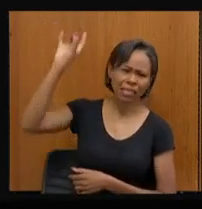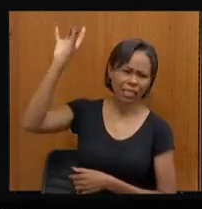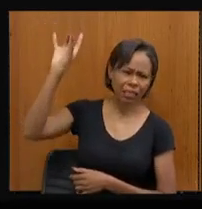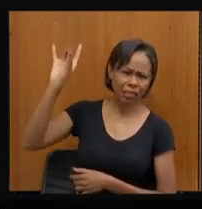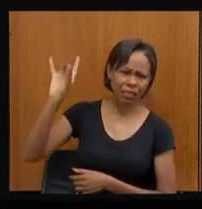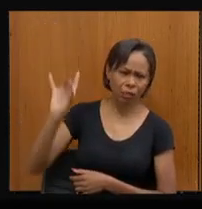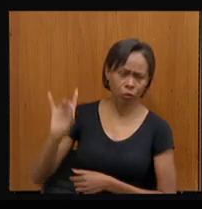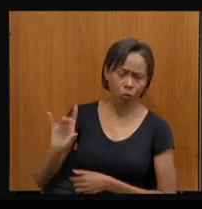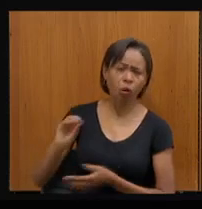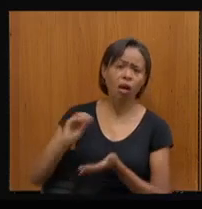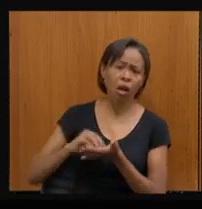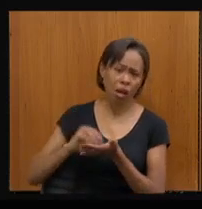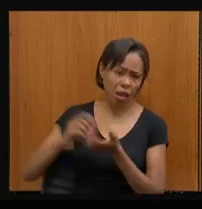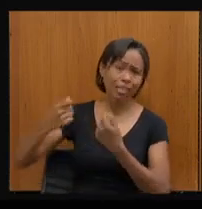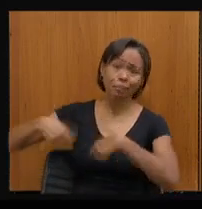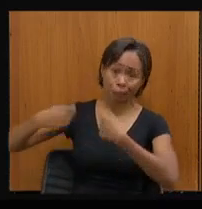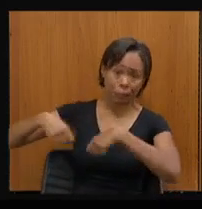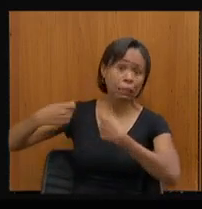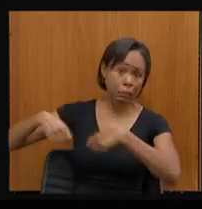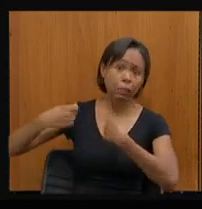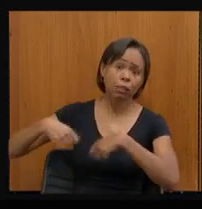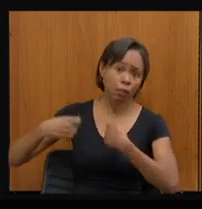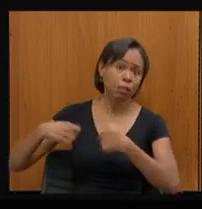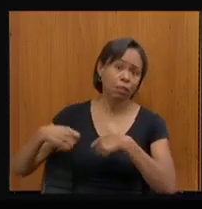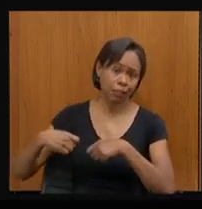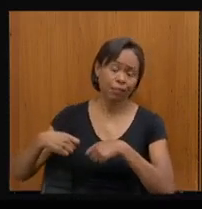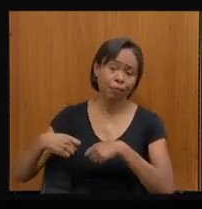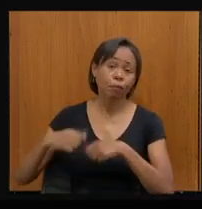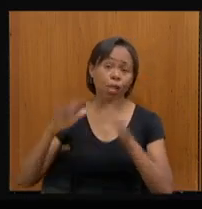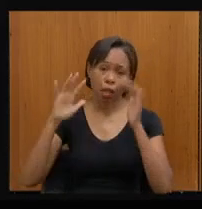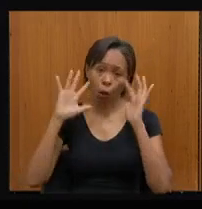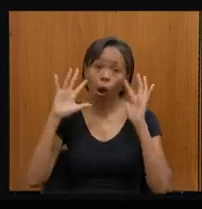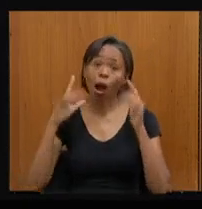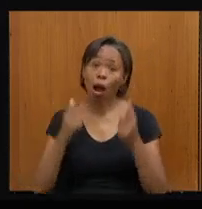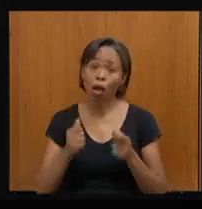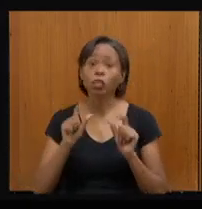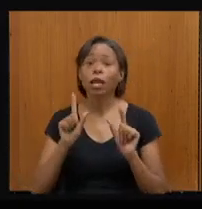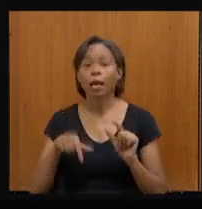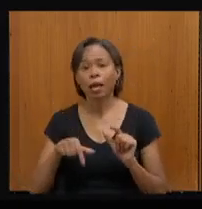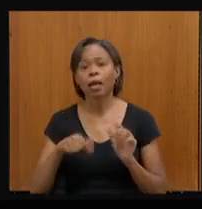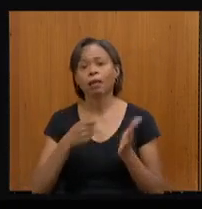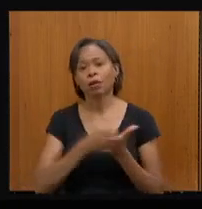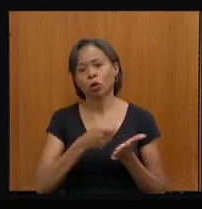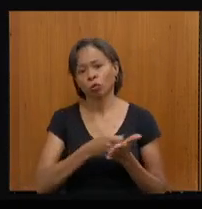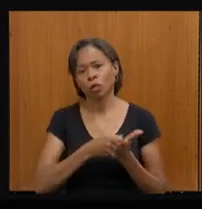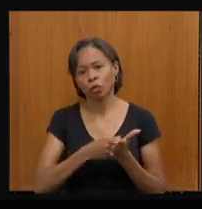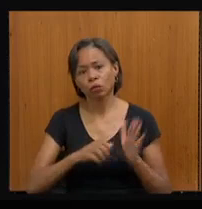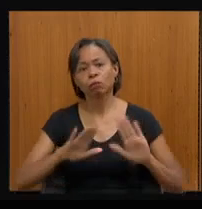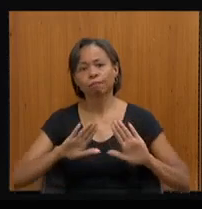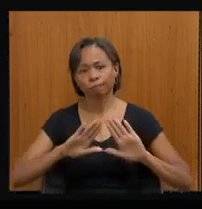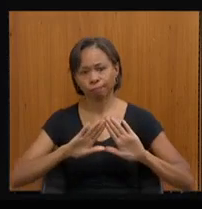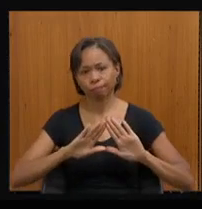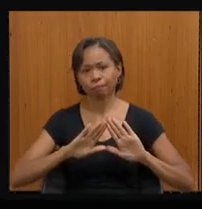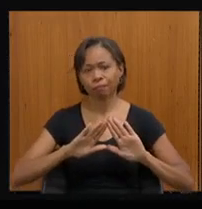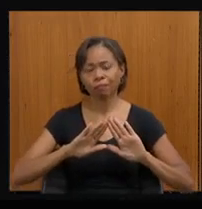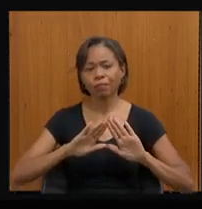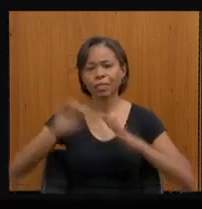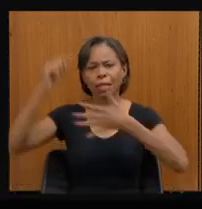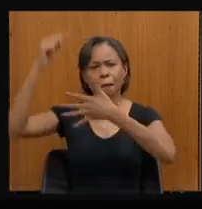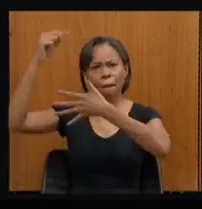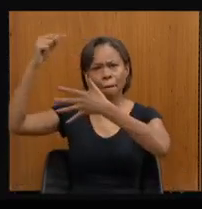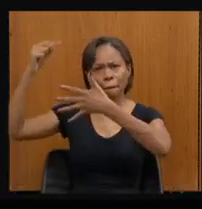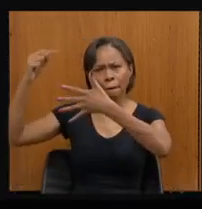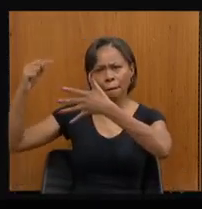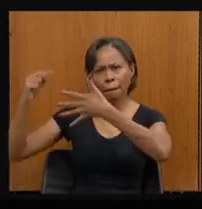que é um dever da Assembleia atuar nesses pontos para que